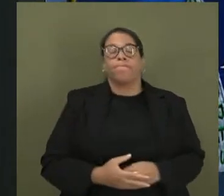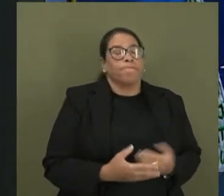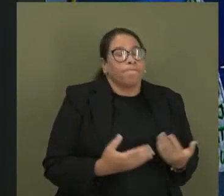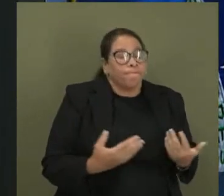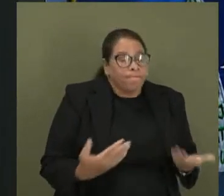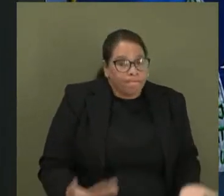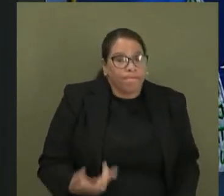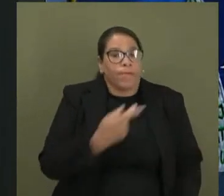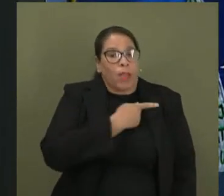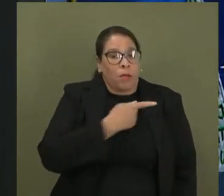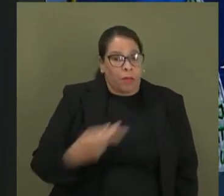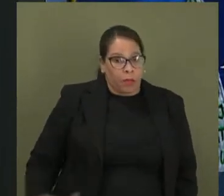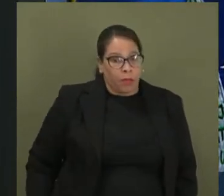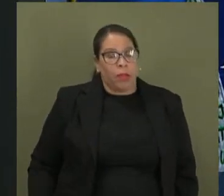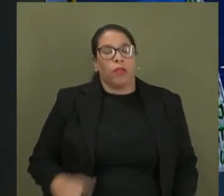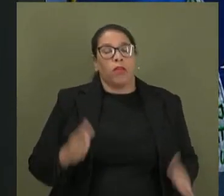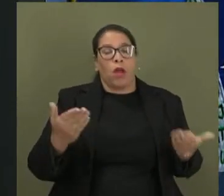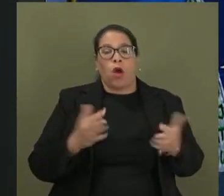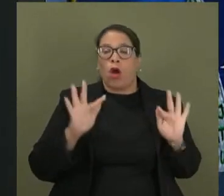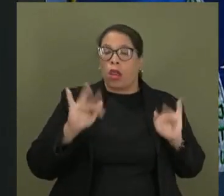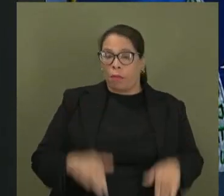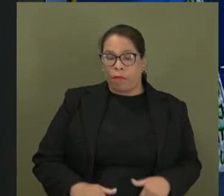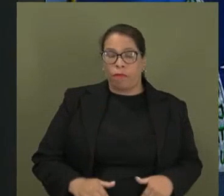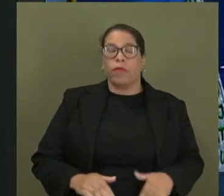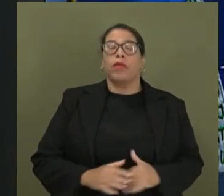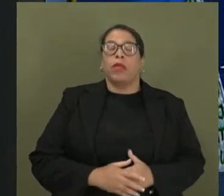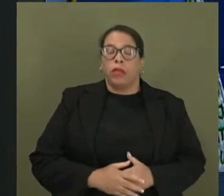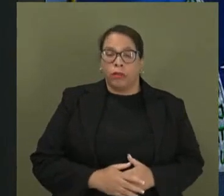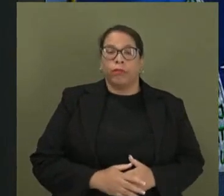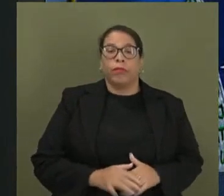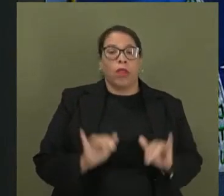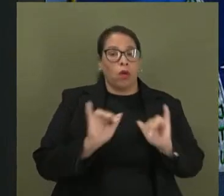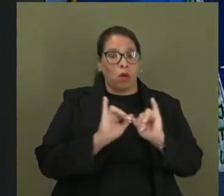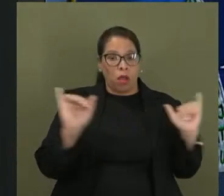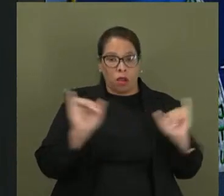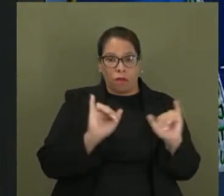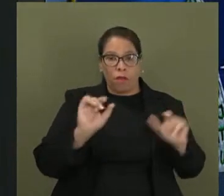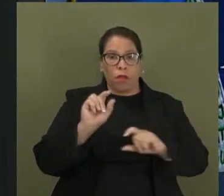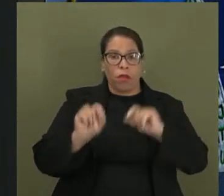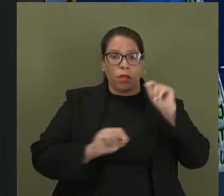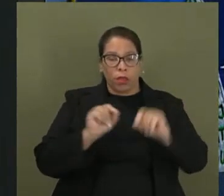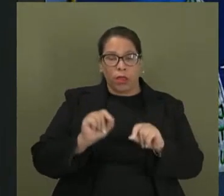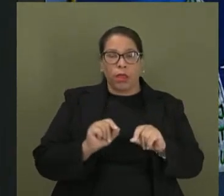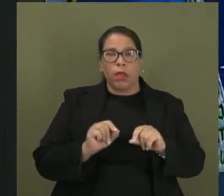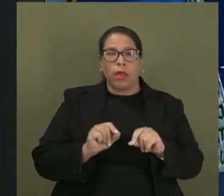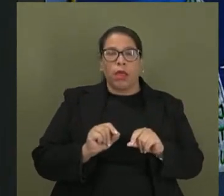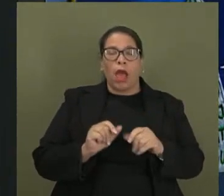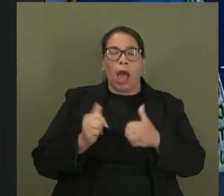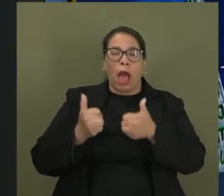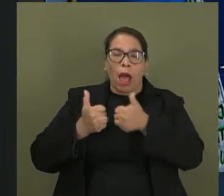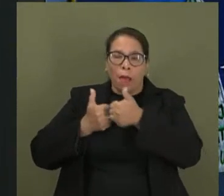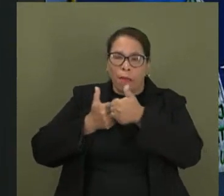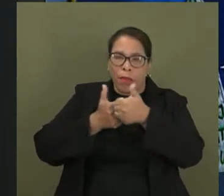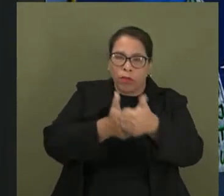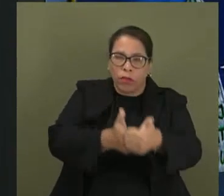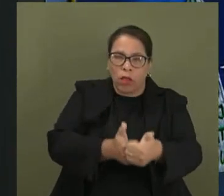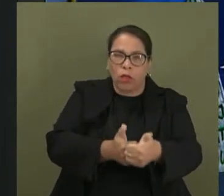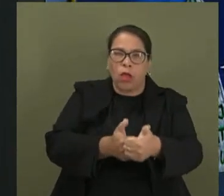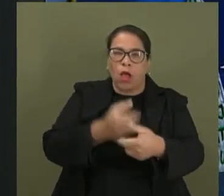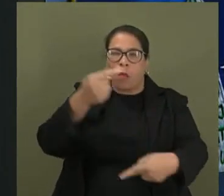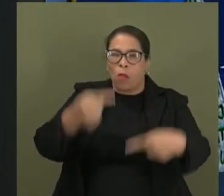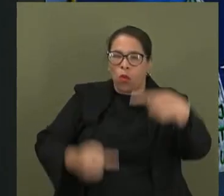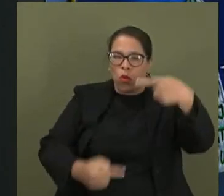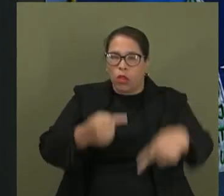Enfim, senhor presidente, para terminar, eu quero dizer que a perseguição política aos conservadores